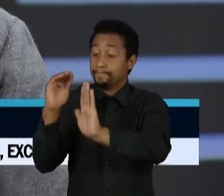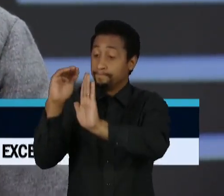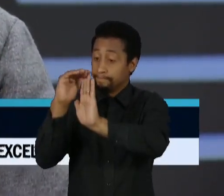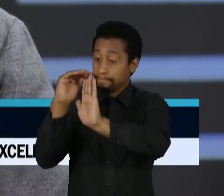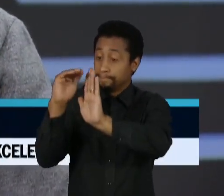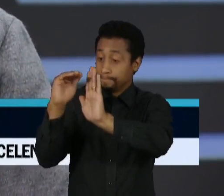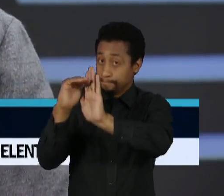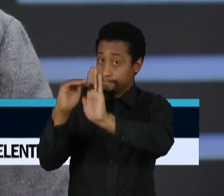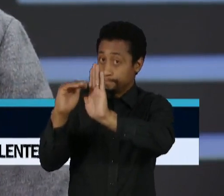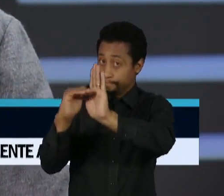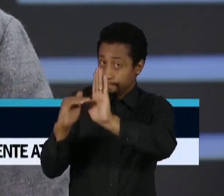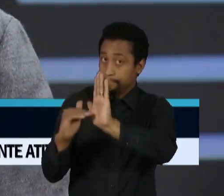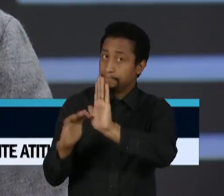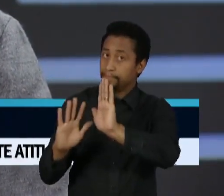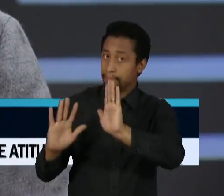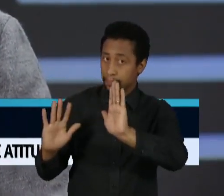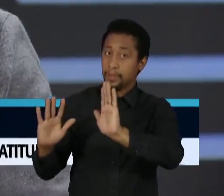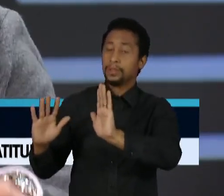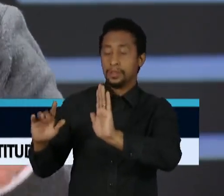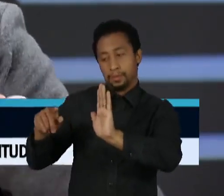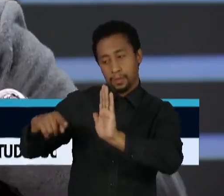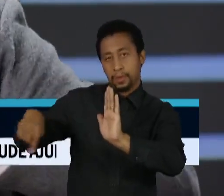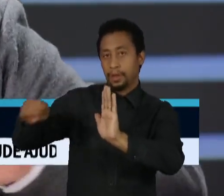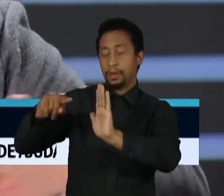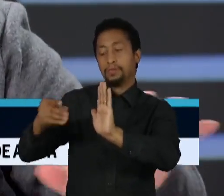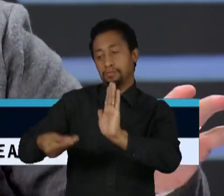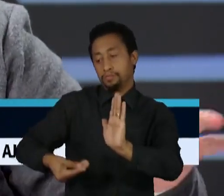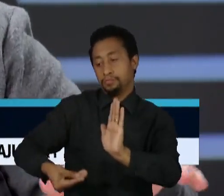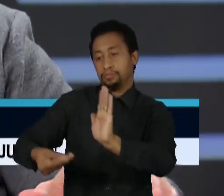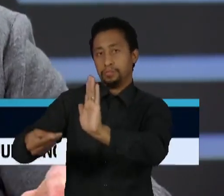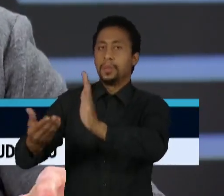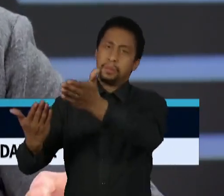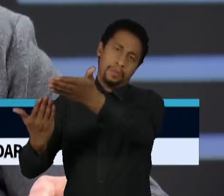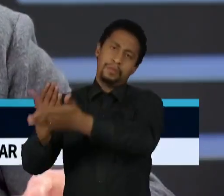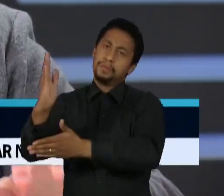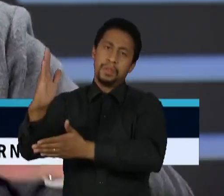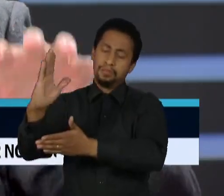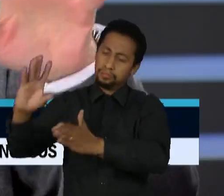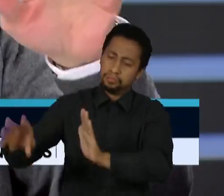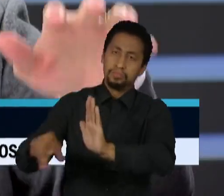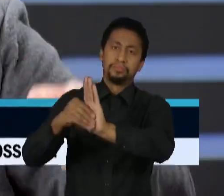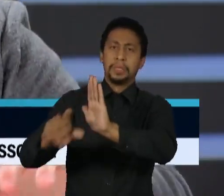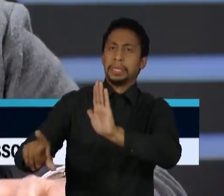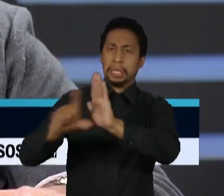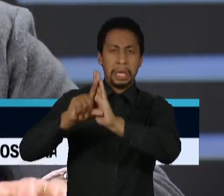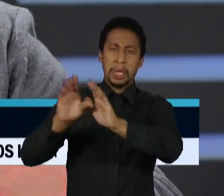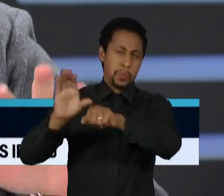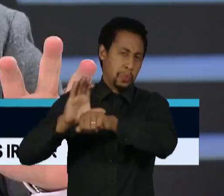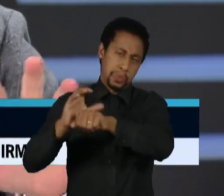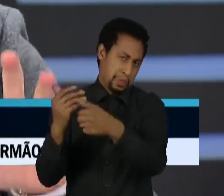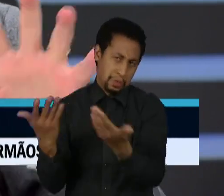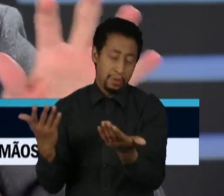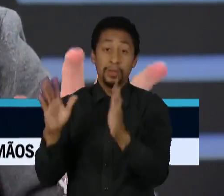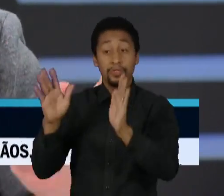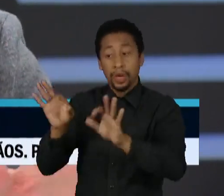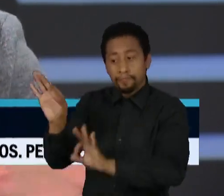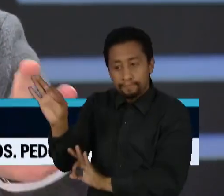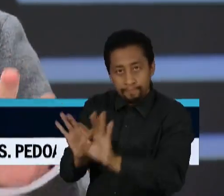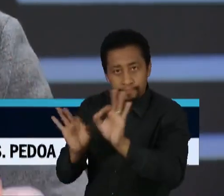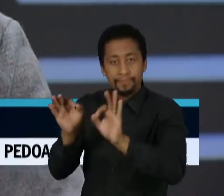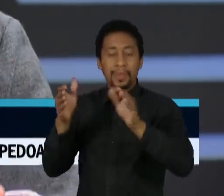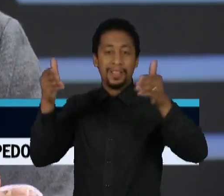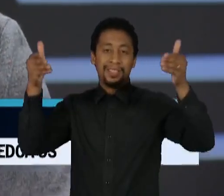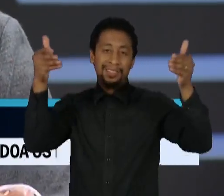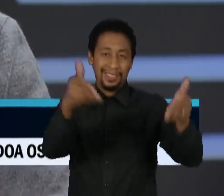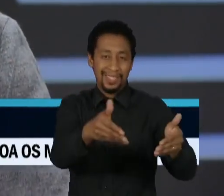pública existem soluções exitosas que nós já desenvolvemos para chegar no Xingu para chegar lá no